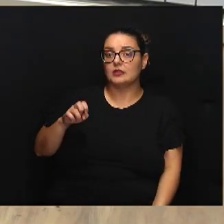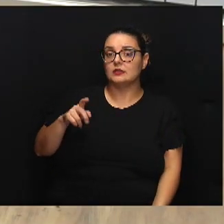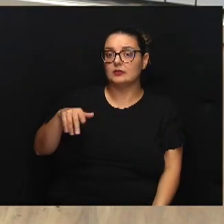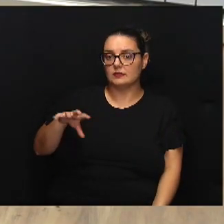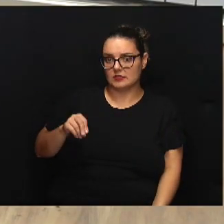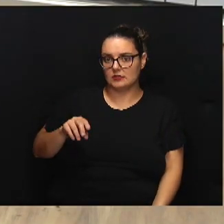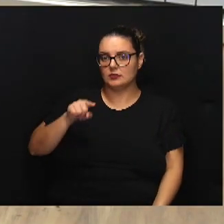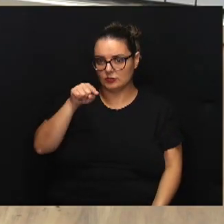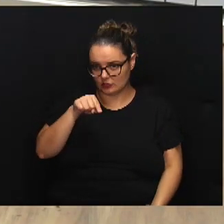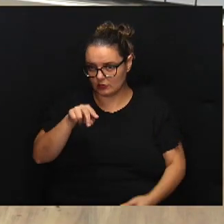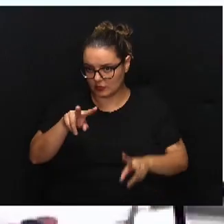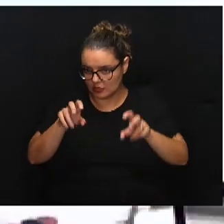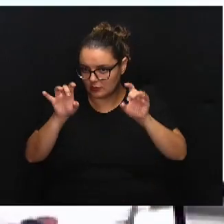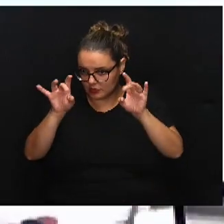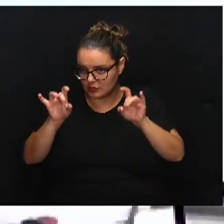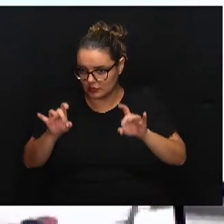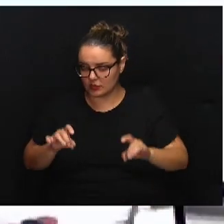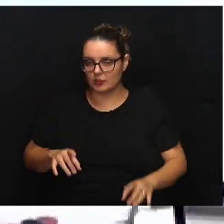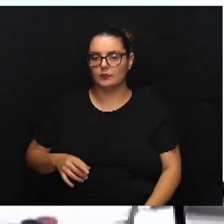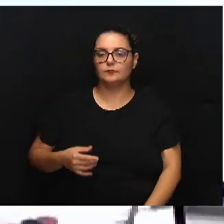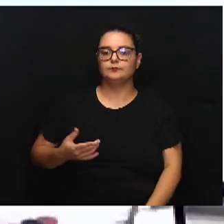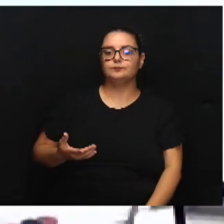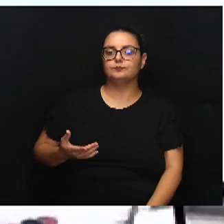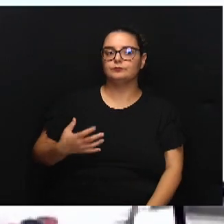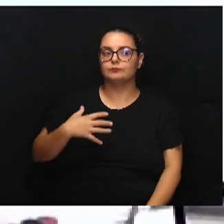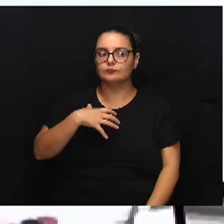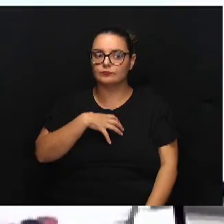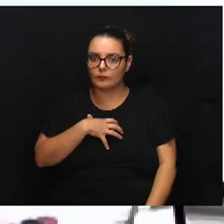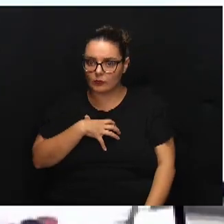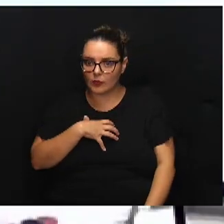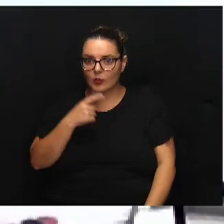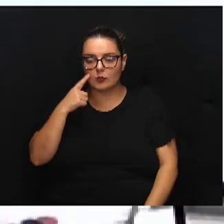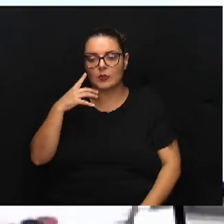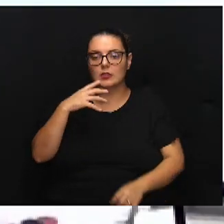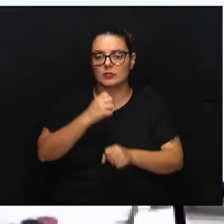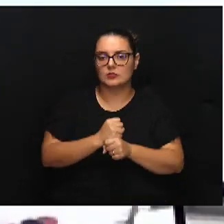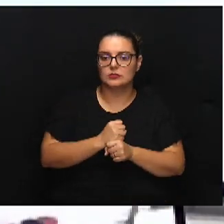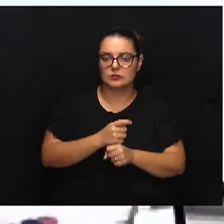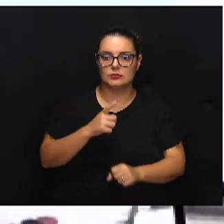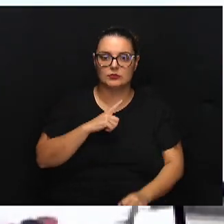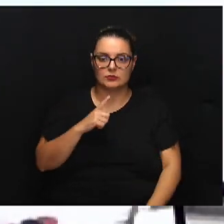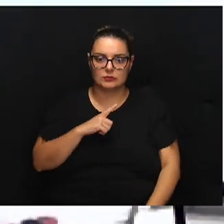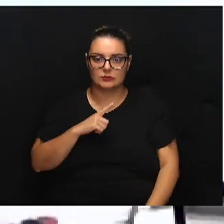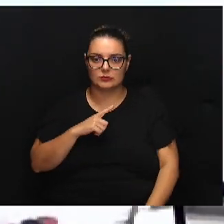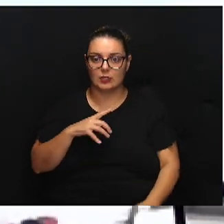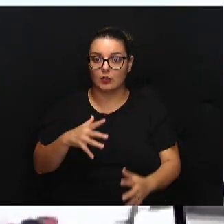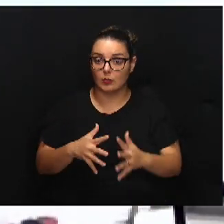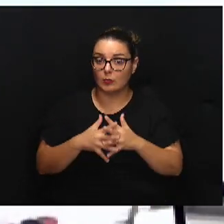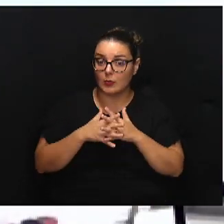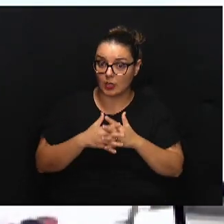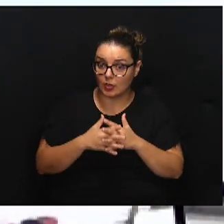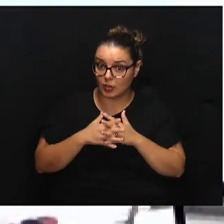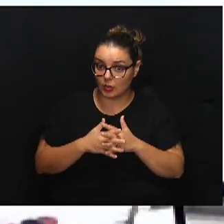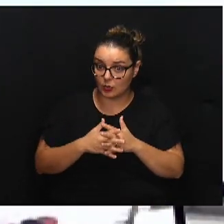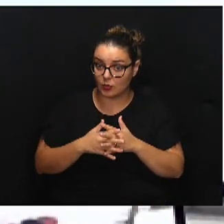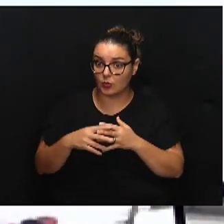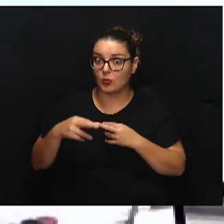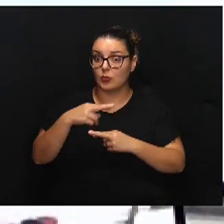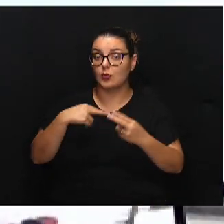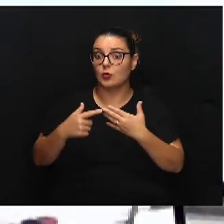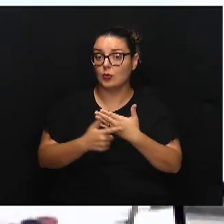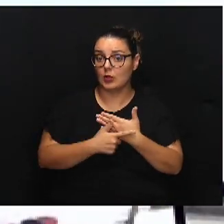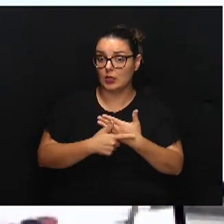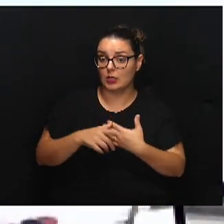isso especificamente. De uma maneira geral, existe uma confusão das pessoas acerca do papel